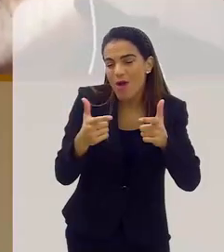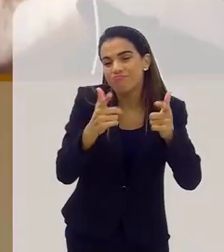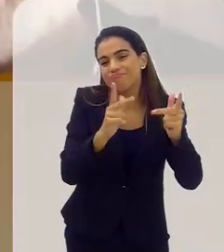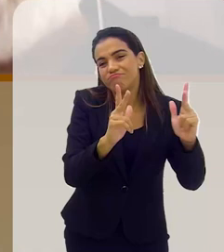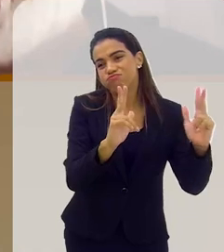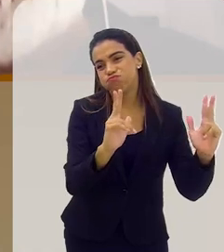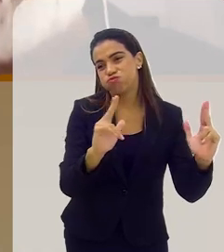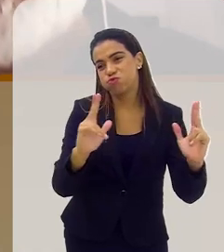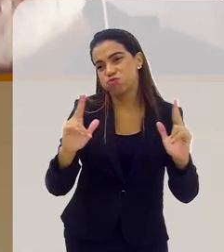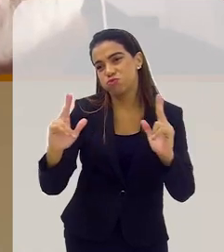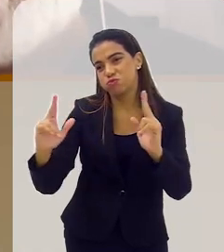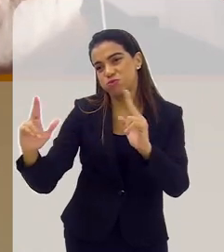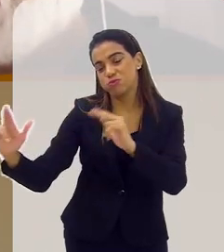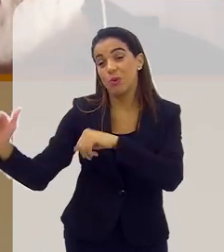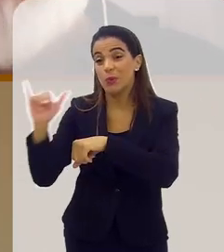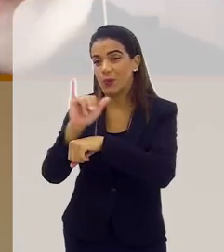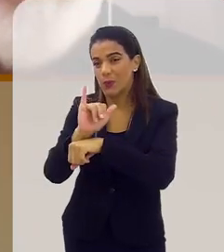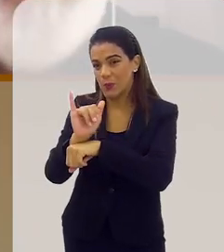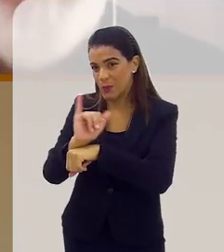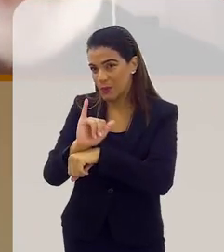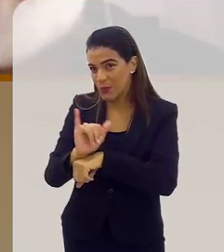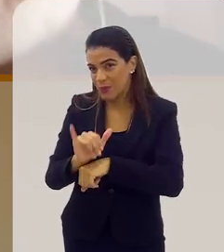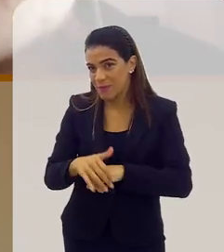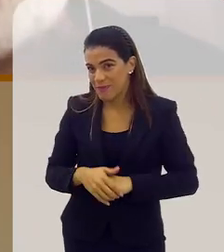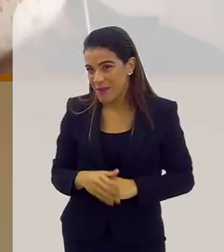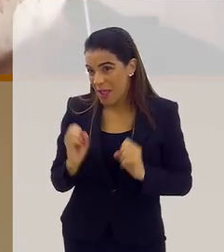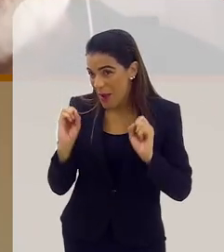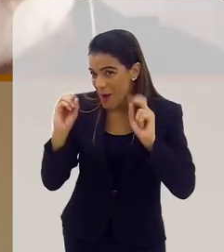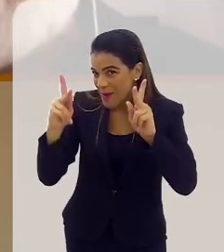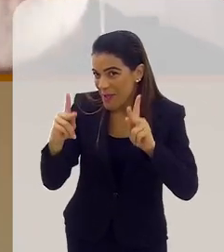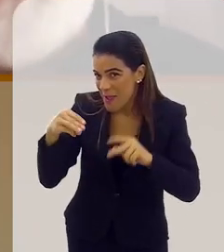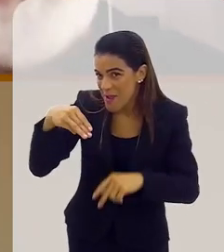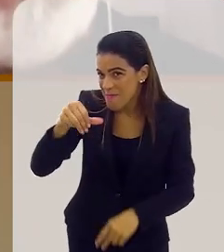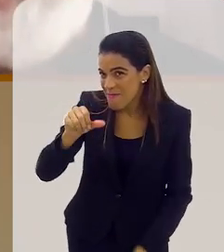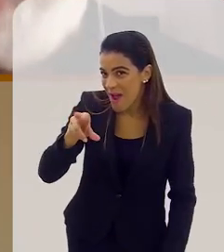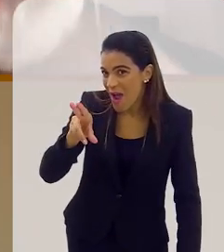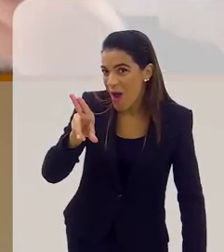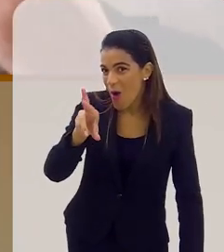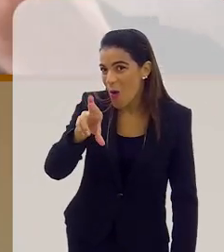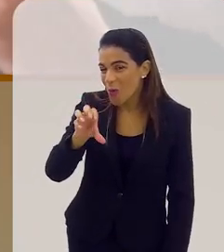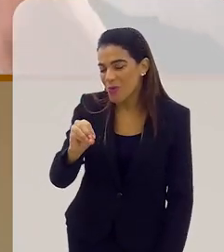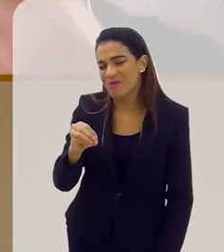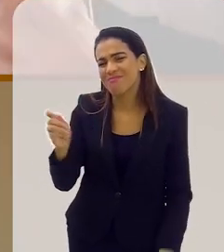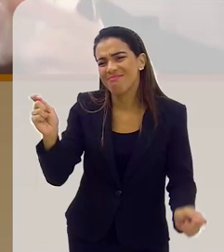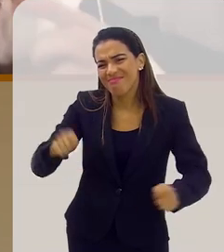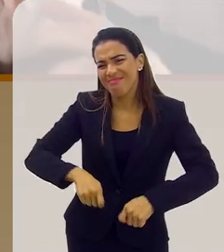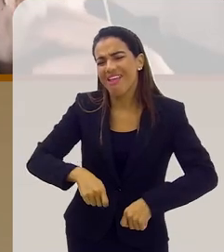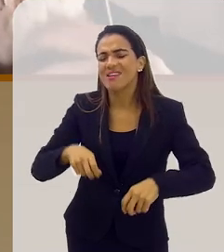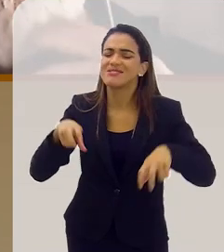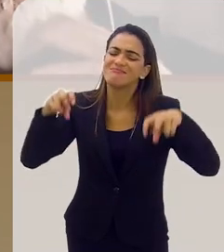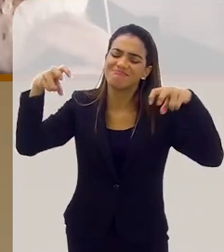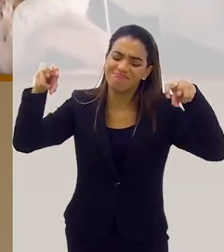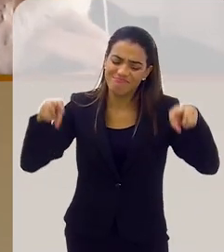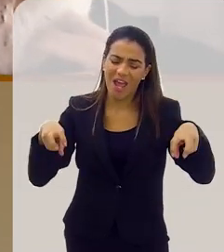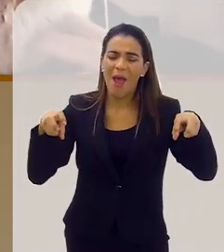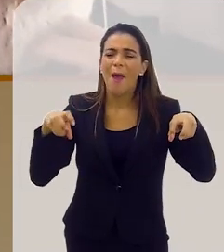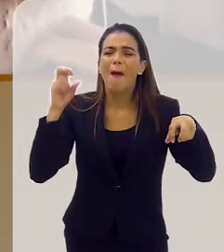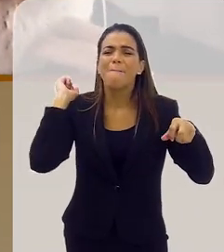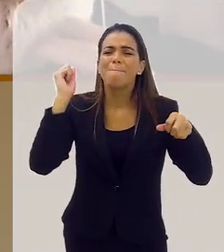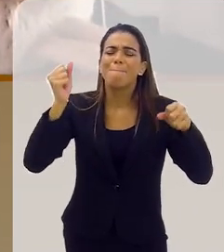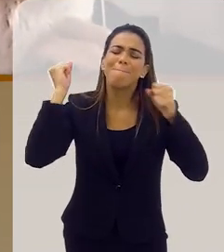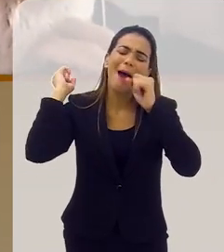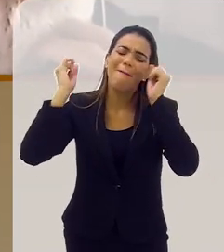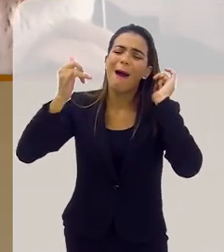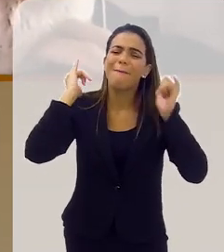inaugurando uma nova temporada lá no YouTube. Tá certo, Mauro. Mauro Quintans daria para a gente ficar aqui,